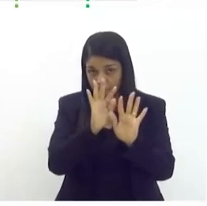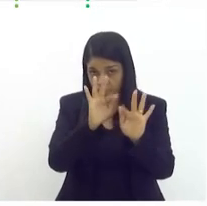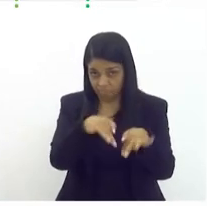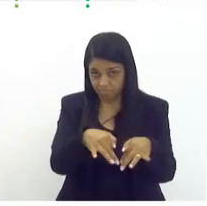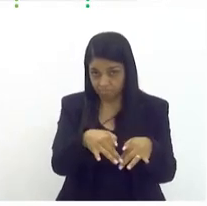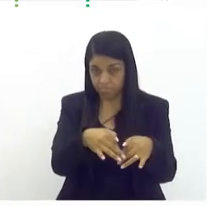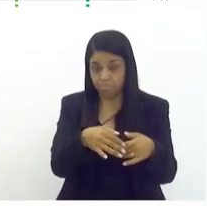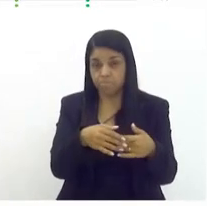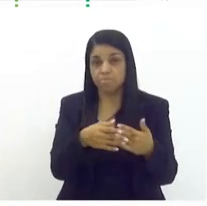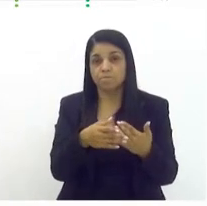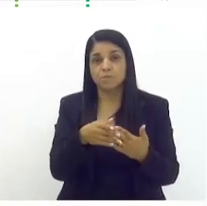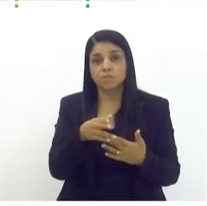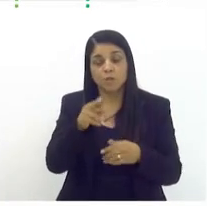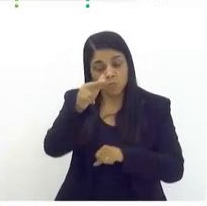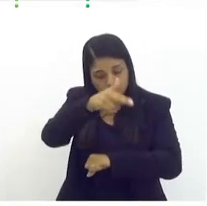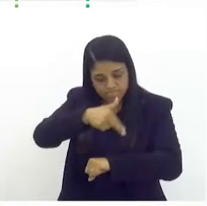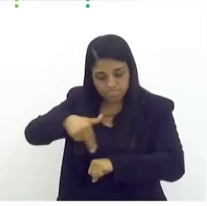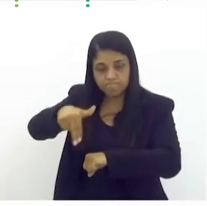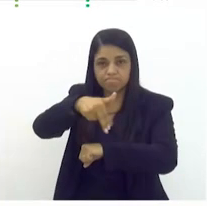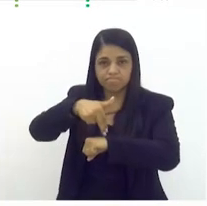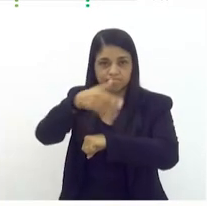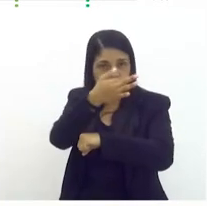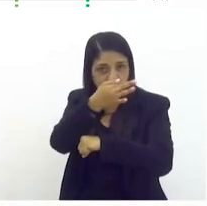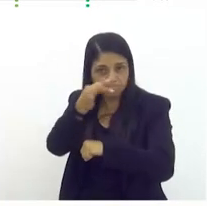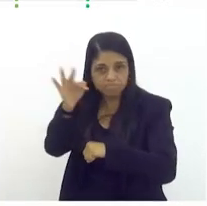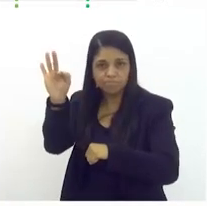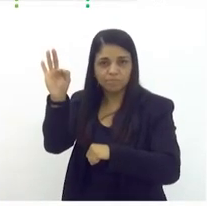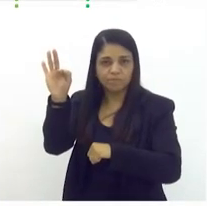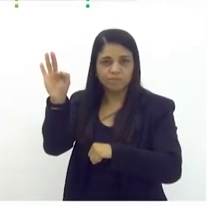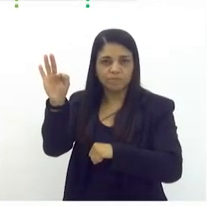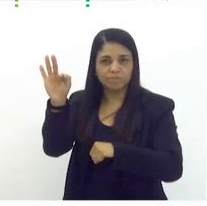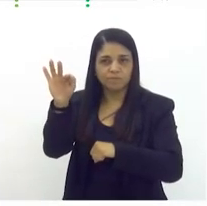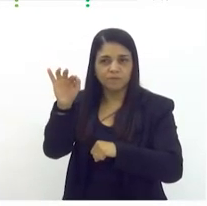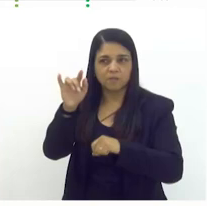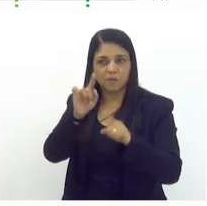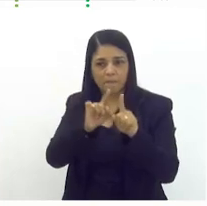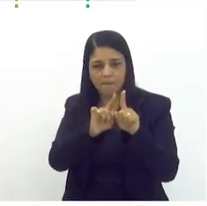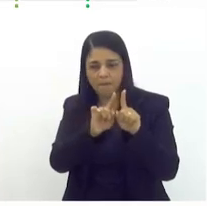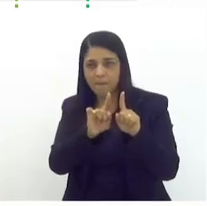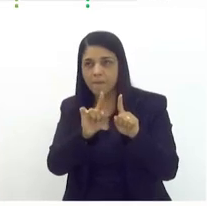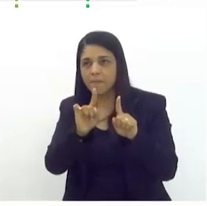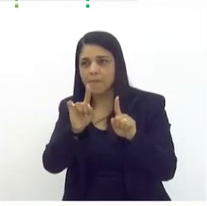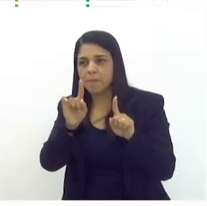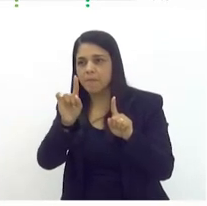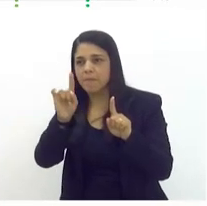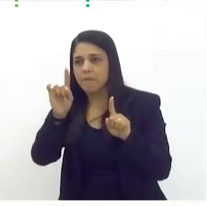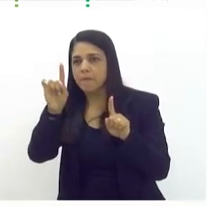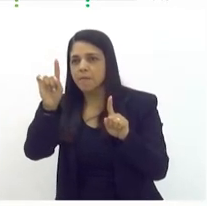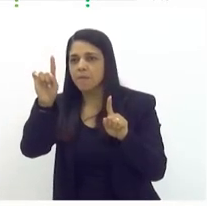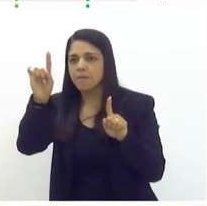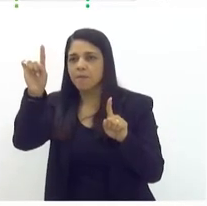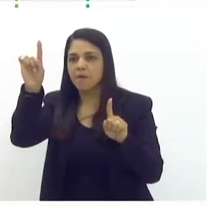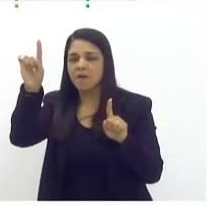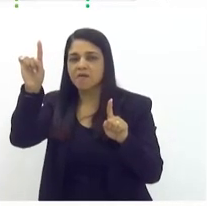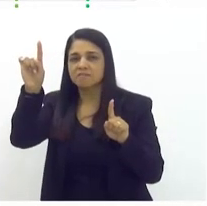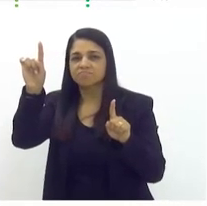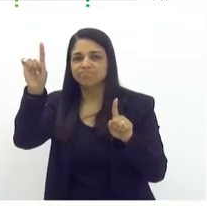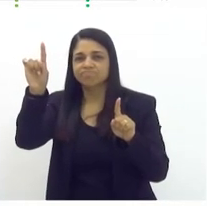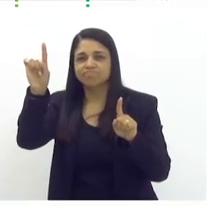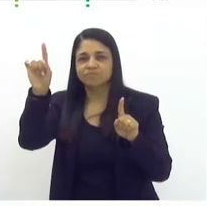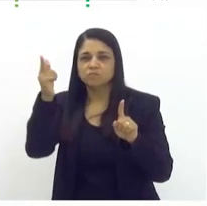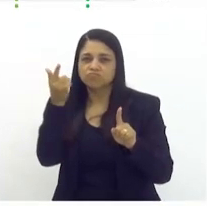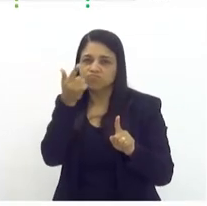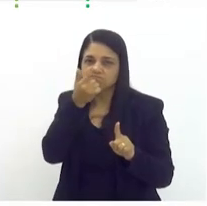por Unidade da Federação ali em ordem decrescente ali obtidas no